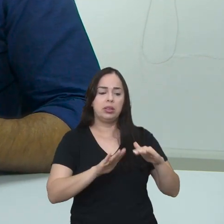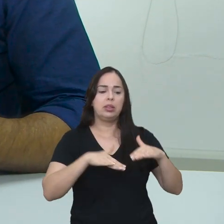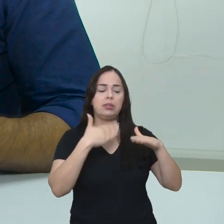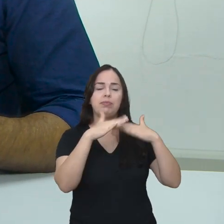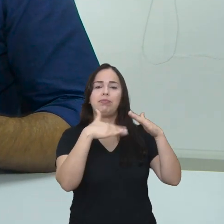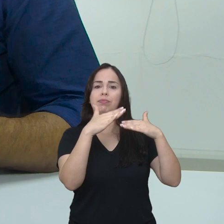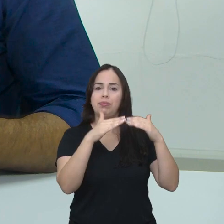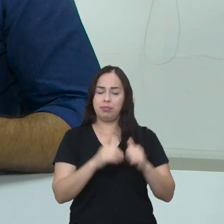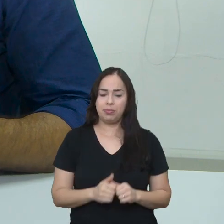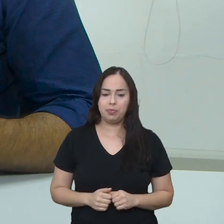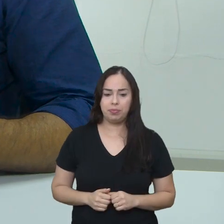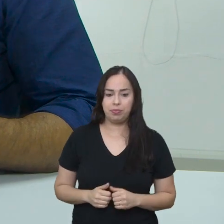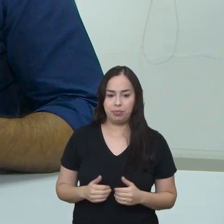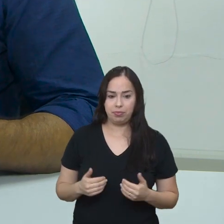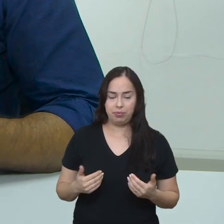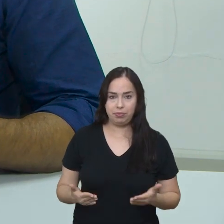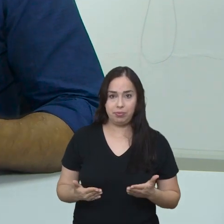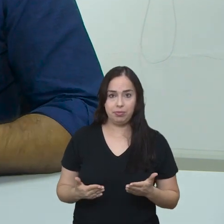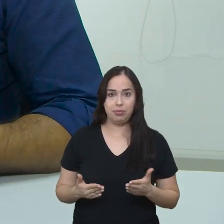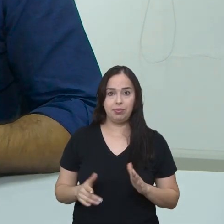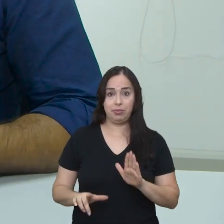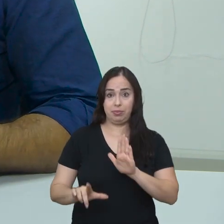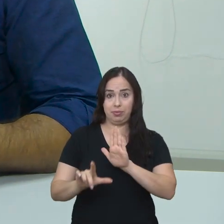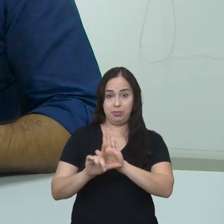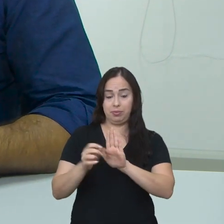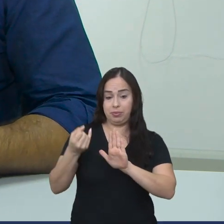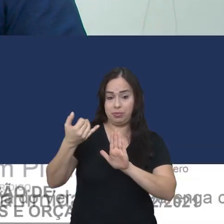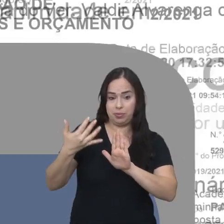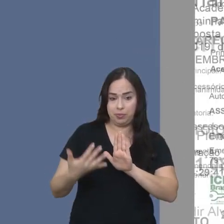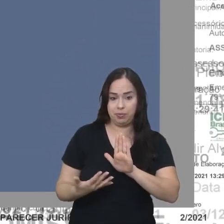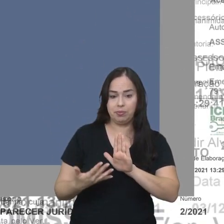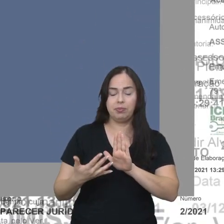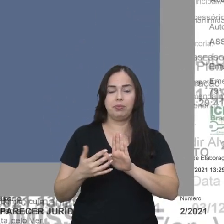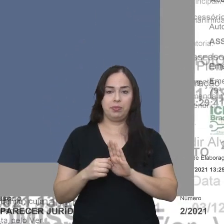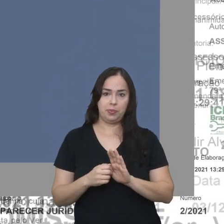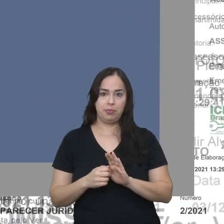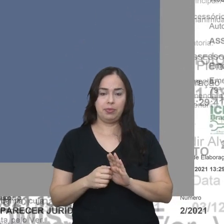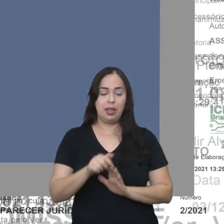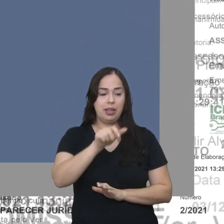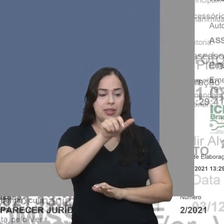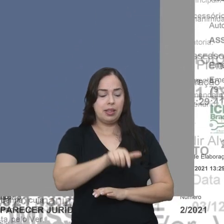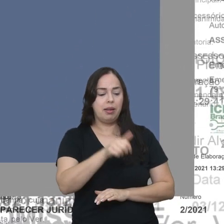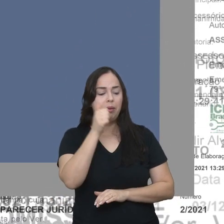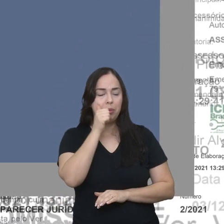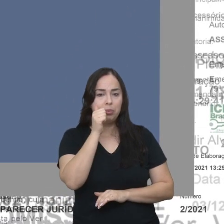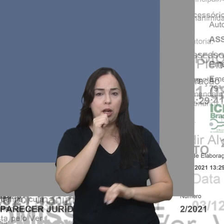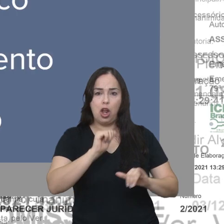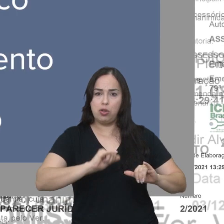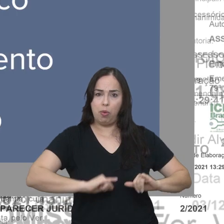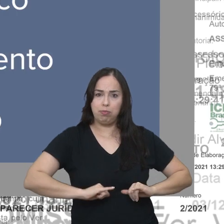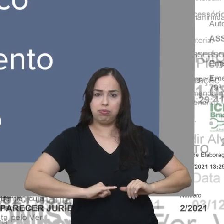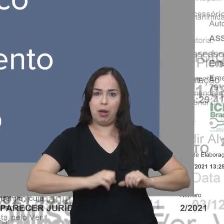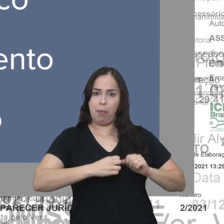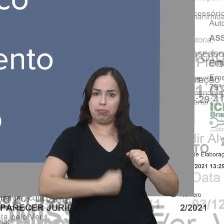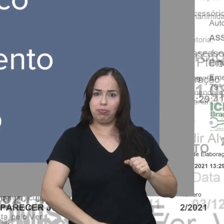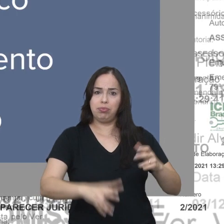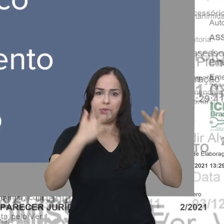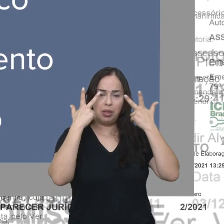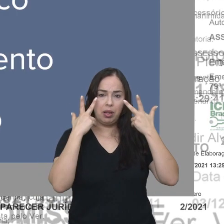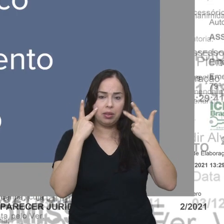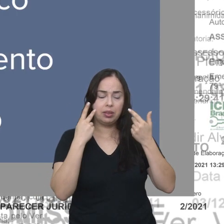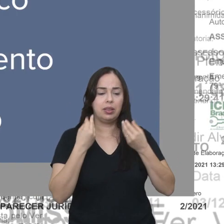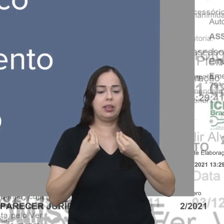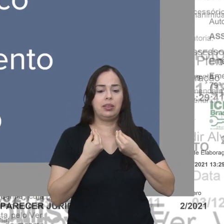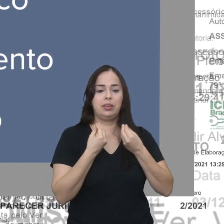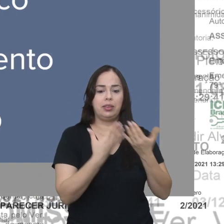condição melhor maior de superar essa dificuldade de acordo com a matéria entre os direitos garantidos a mulher